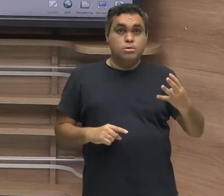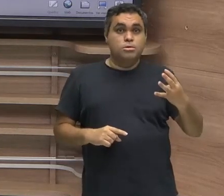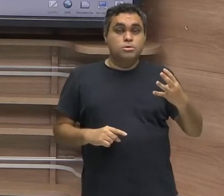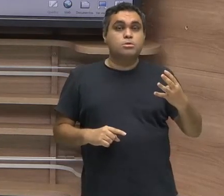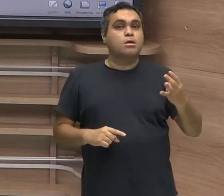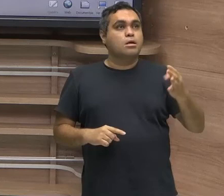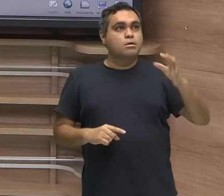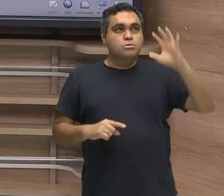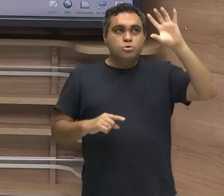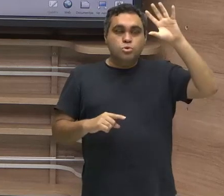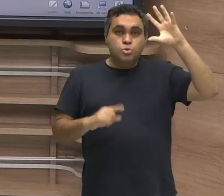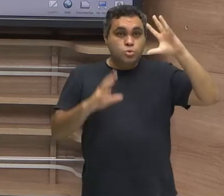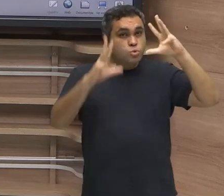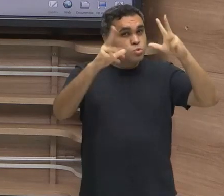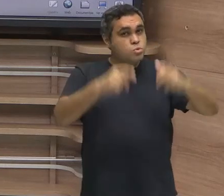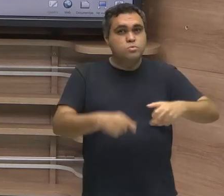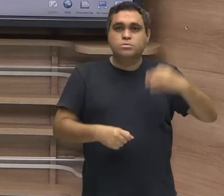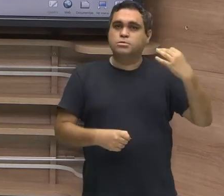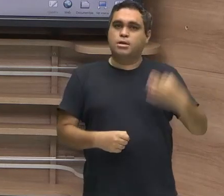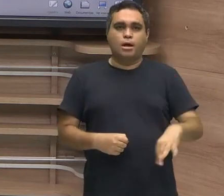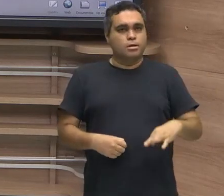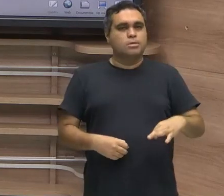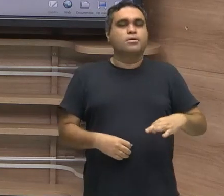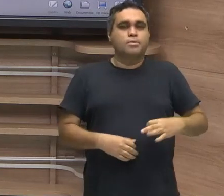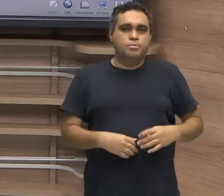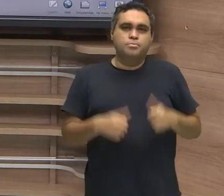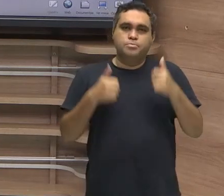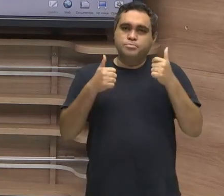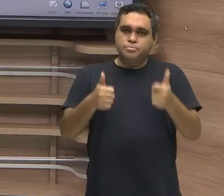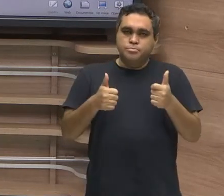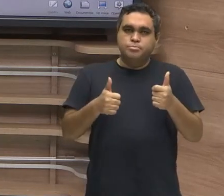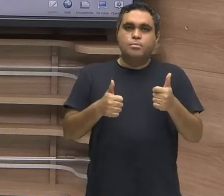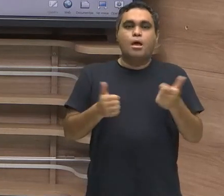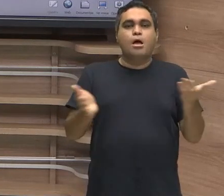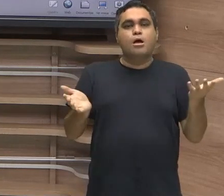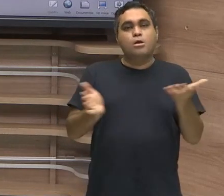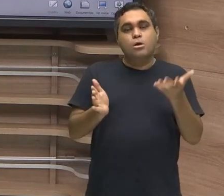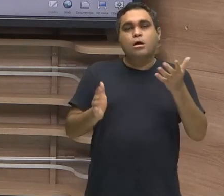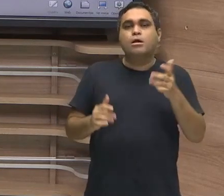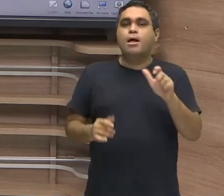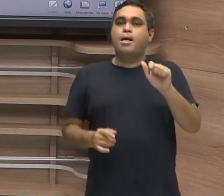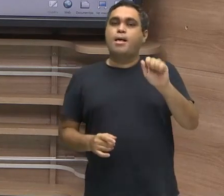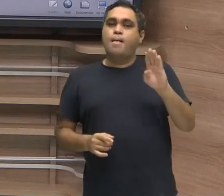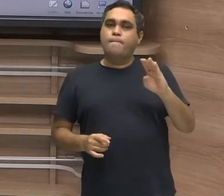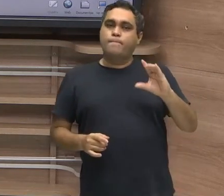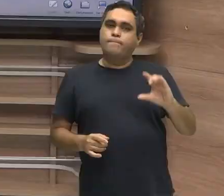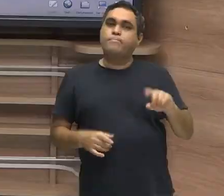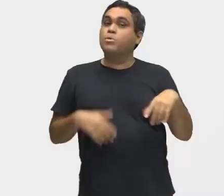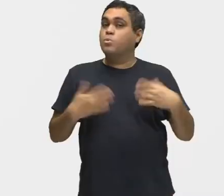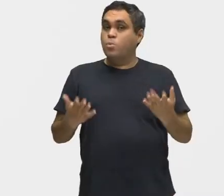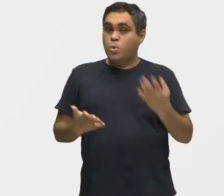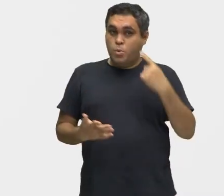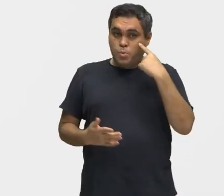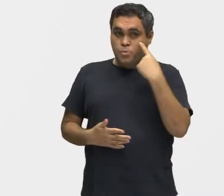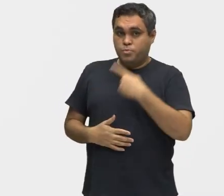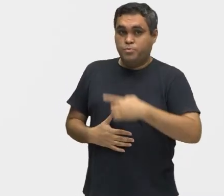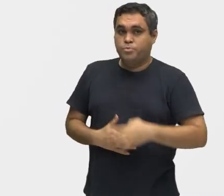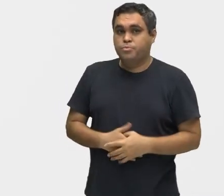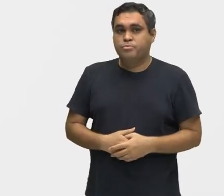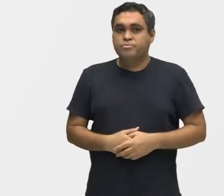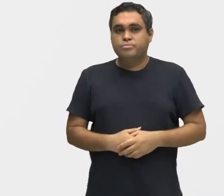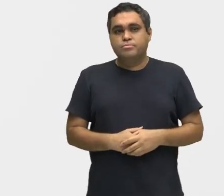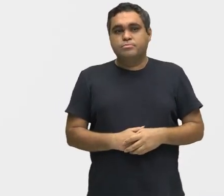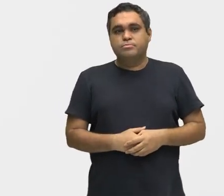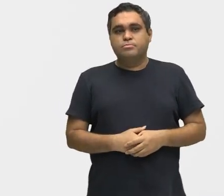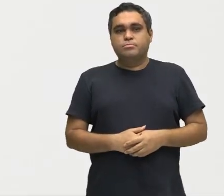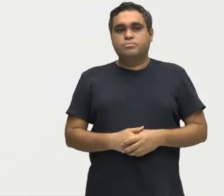acordo. A gente pode afirmar que elas estão corretas. E aí nós vamos lá ver as nossas opções de resposta. Vamos lá? Então, nós temos